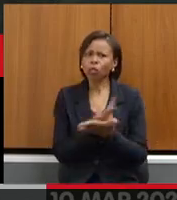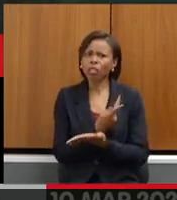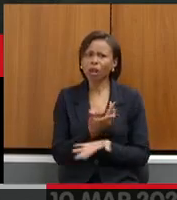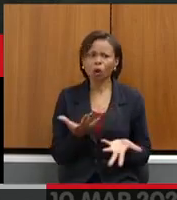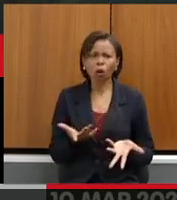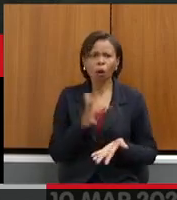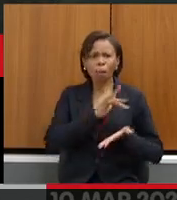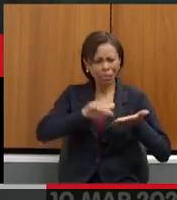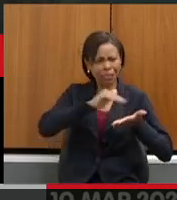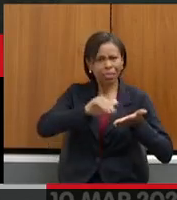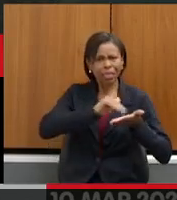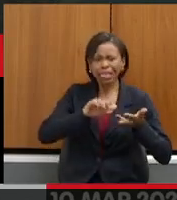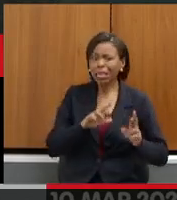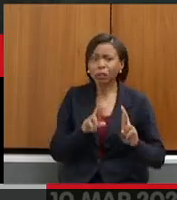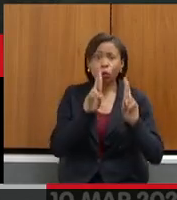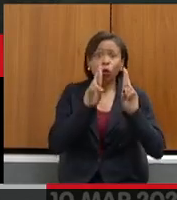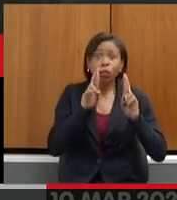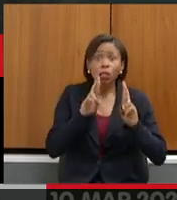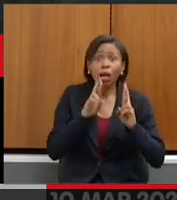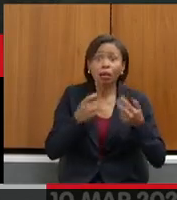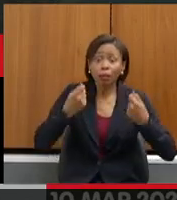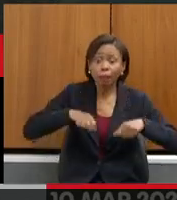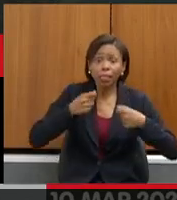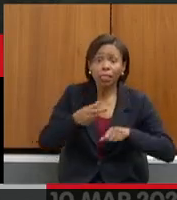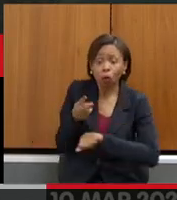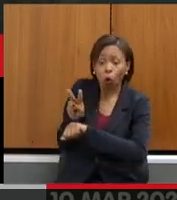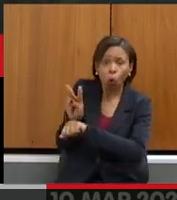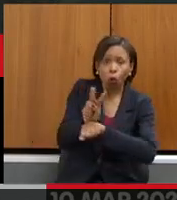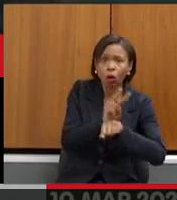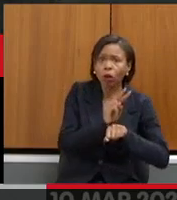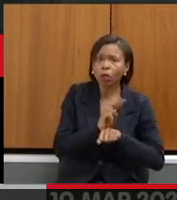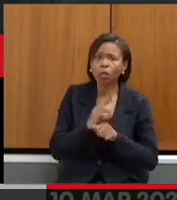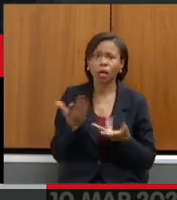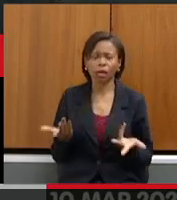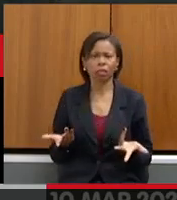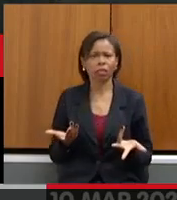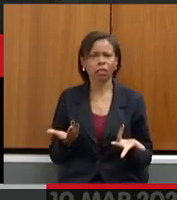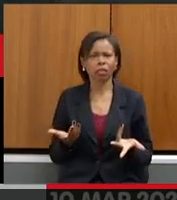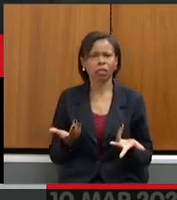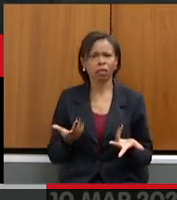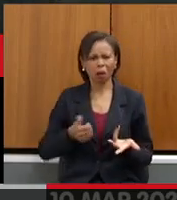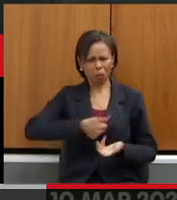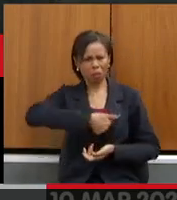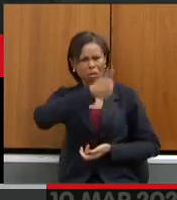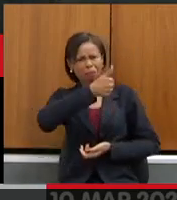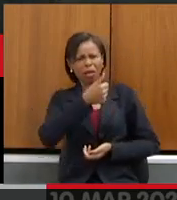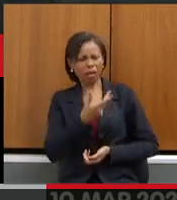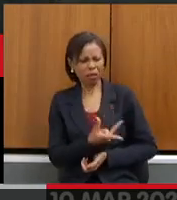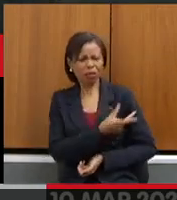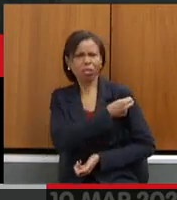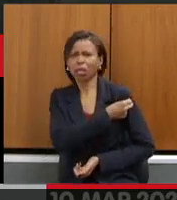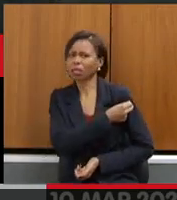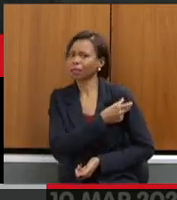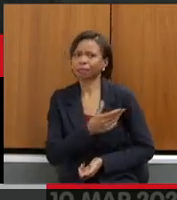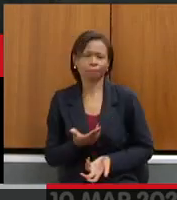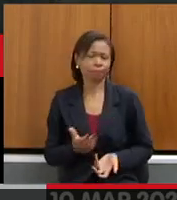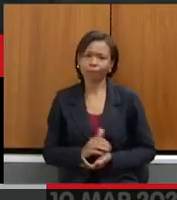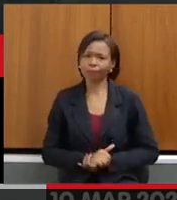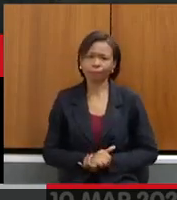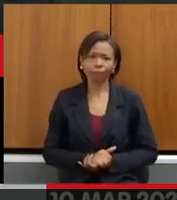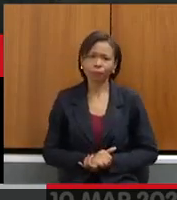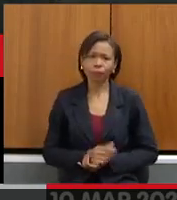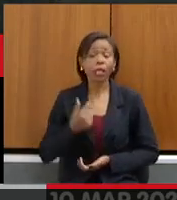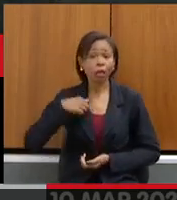vigiar a linha aqueles que devem tomar conta das galinhas são os primeiros a serem vacinados me lembro aqui